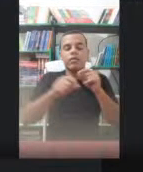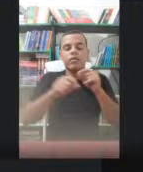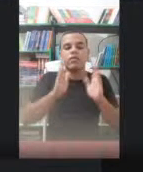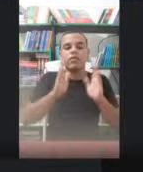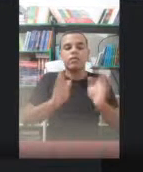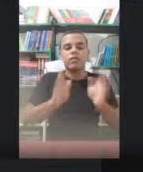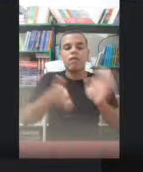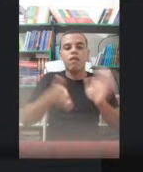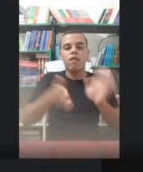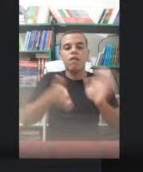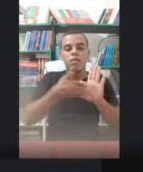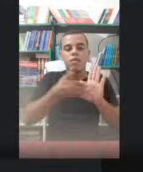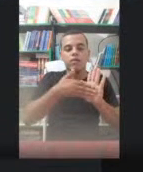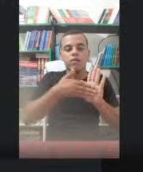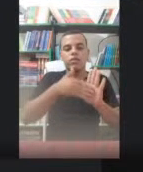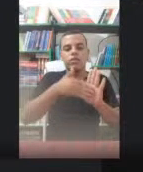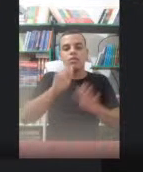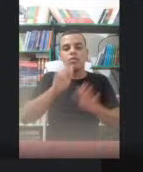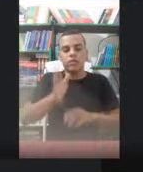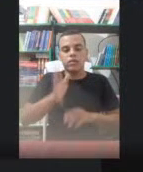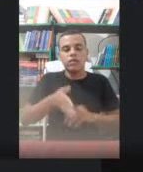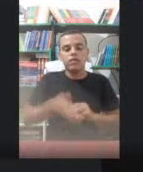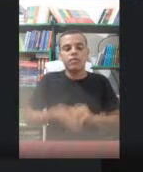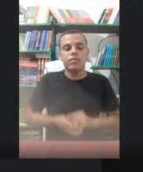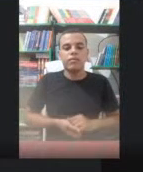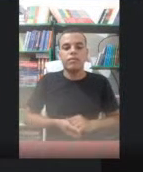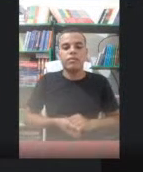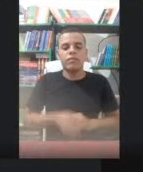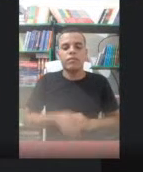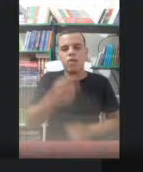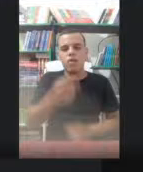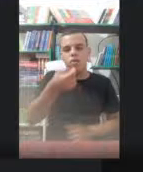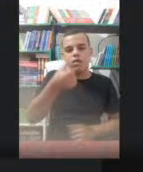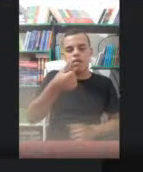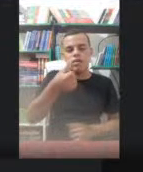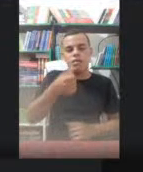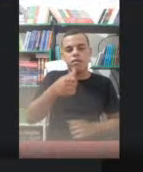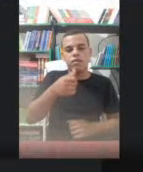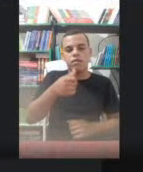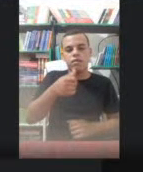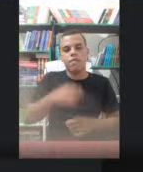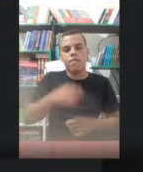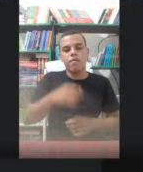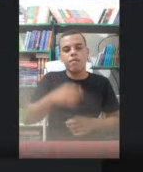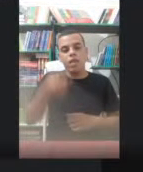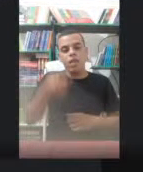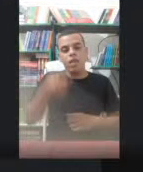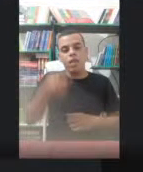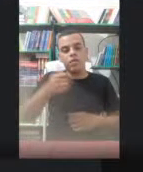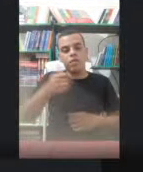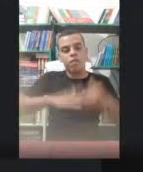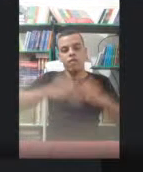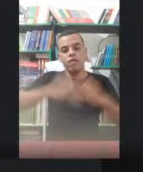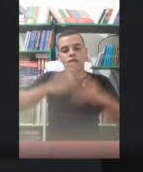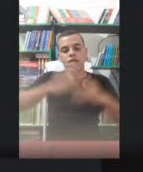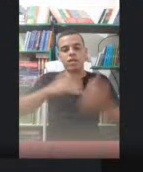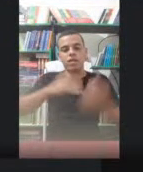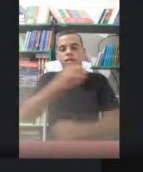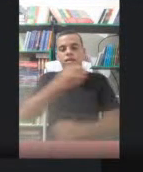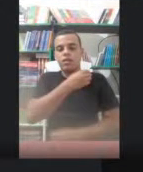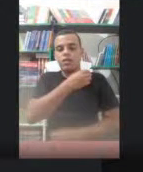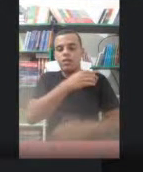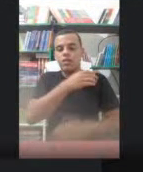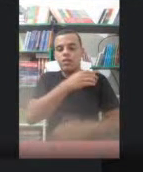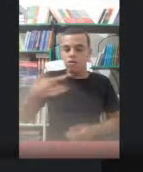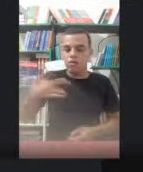que nós temos enquanto GT, que é qualificar os profissionais de atenção básica sobre o guia do pré-natal do parceiro aqui em